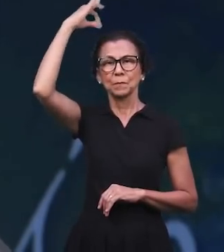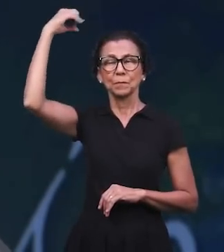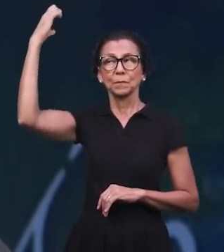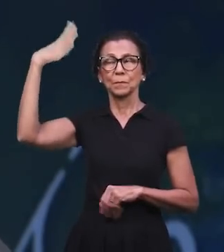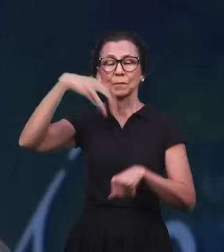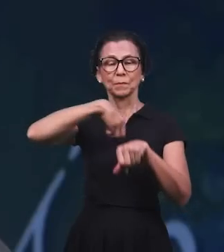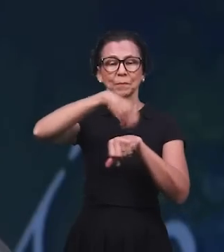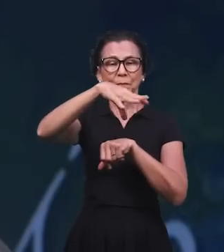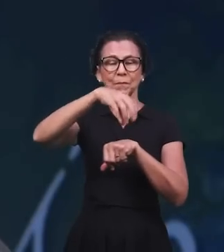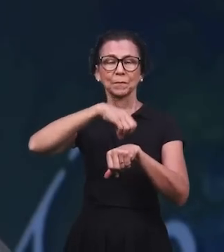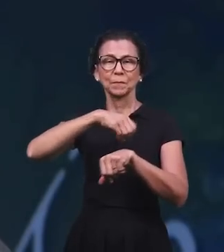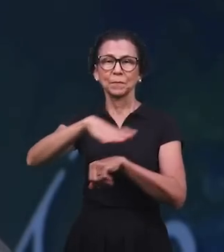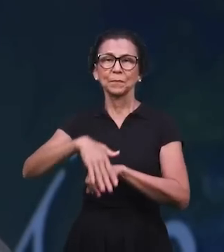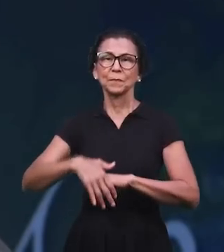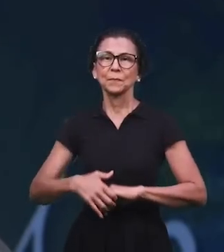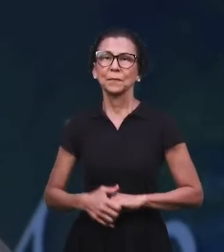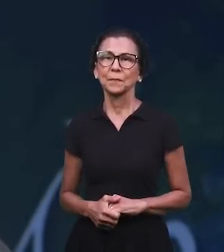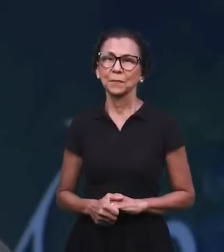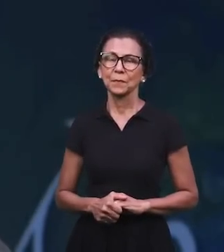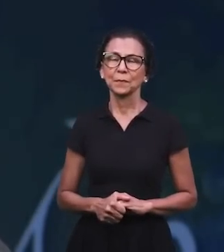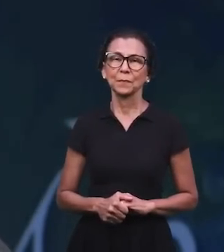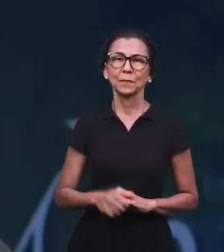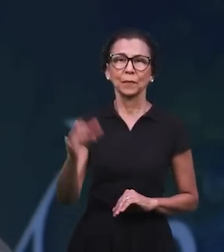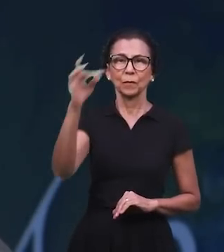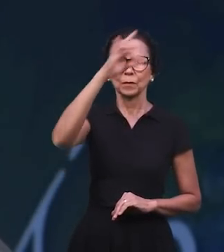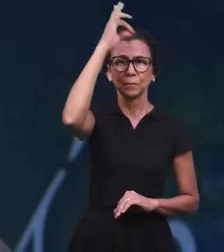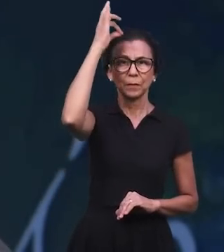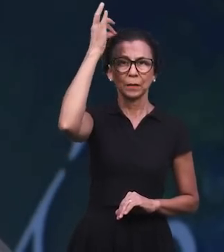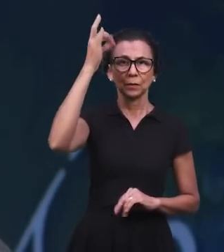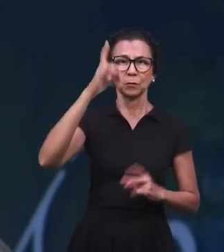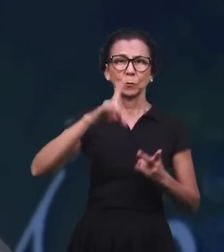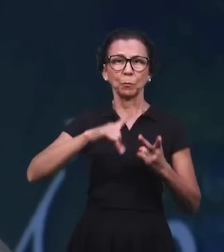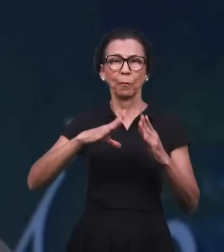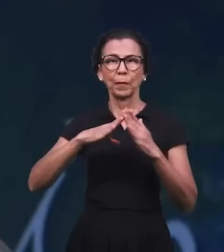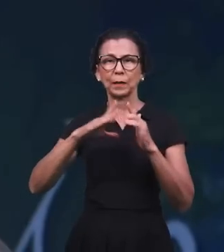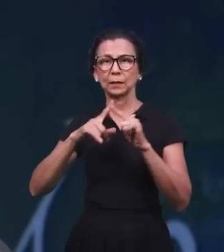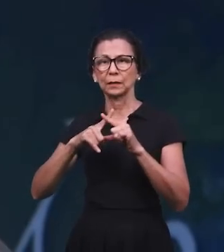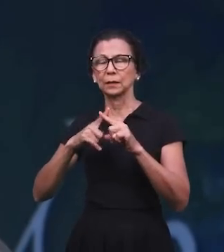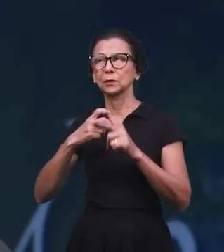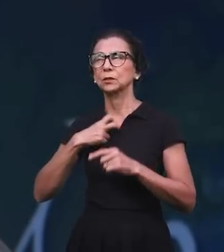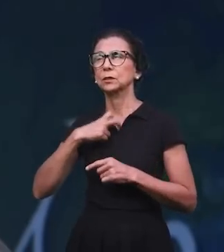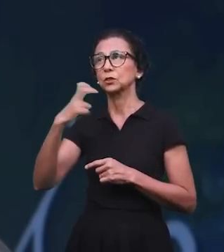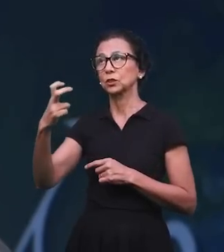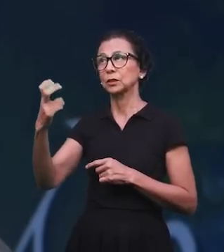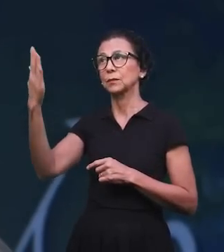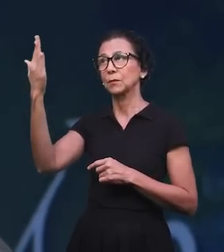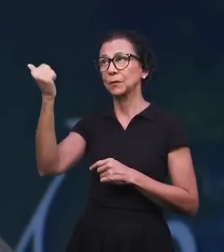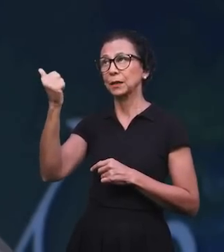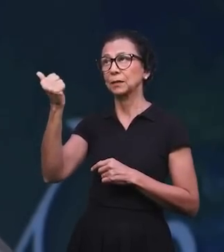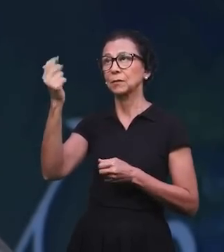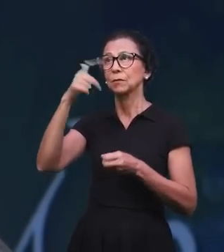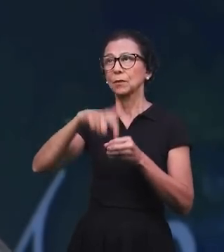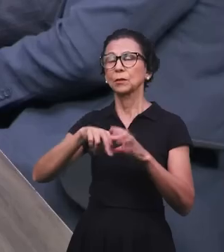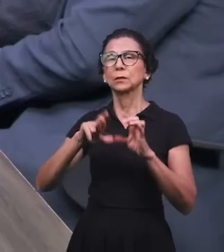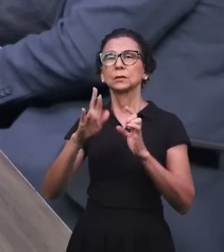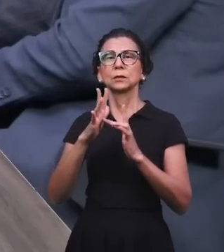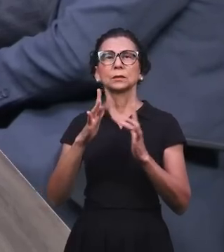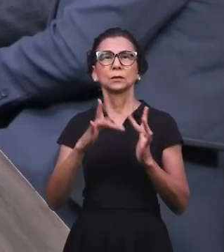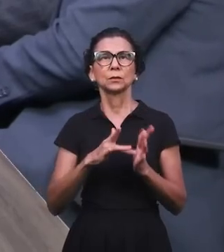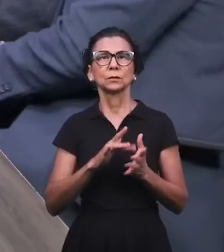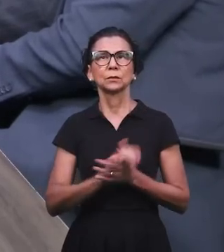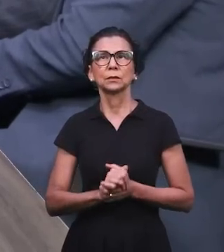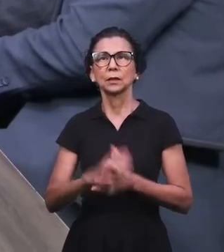e a esposa dizem vem. Eles falam a mesma profecia, Jesus vai voltar para buscar essa igreja. Eu queria agradecer ao pastor Alex